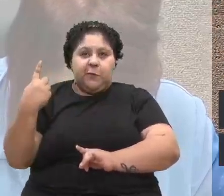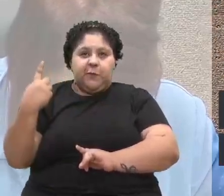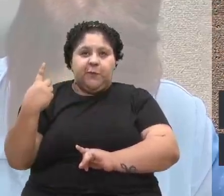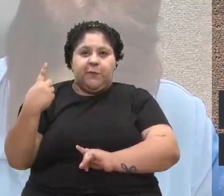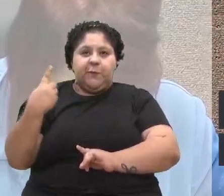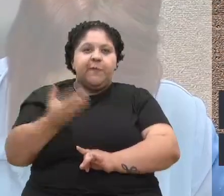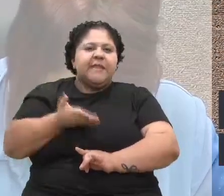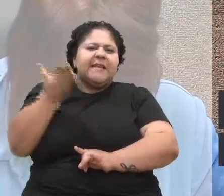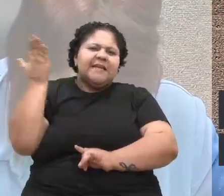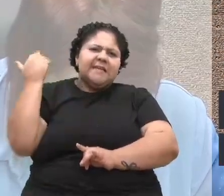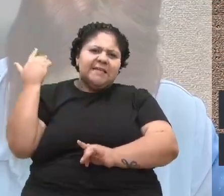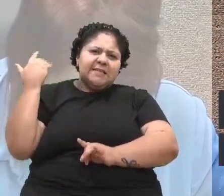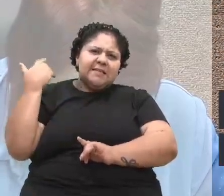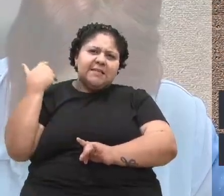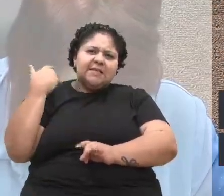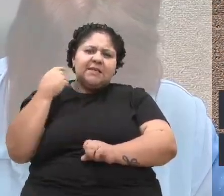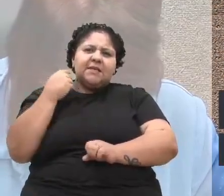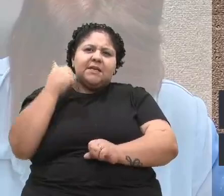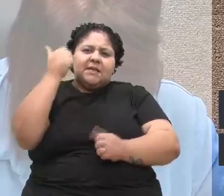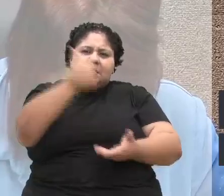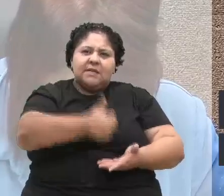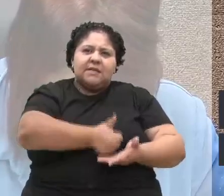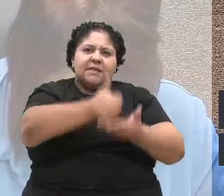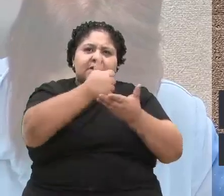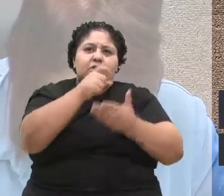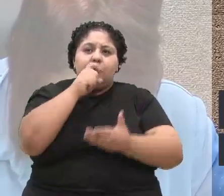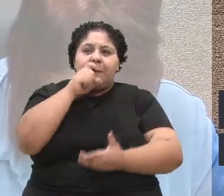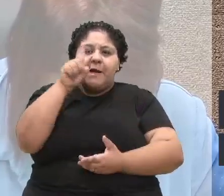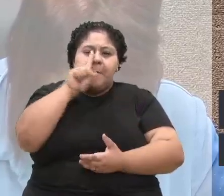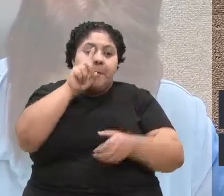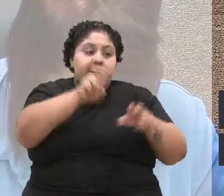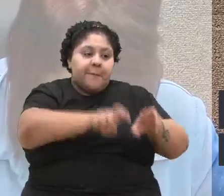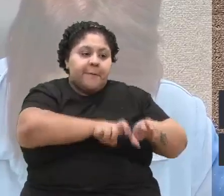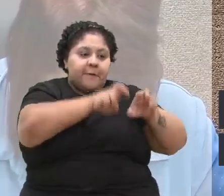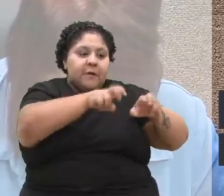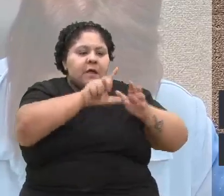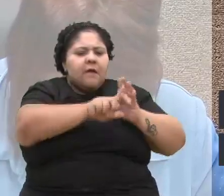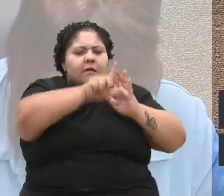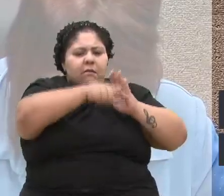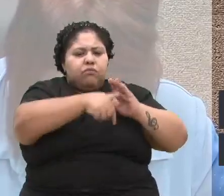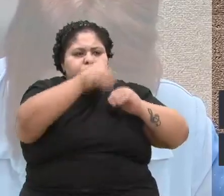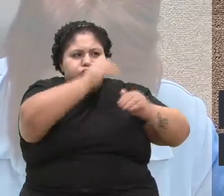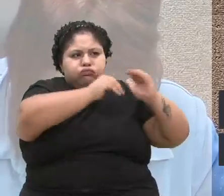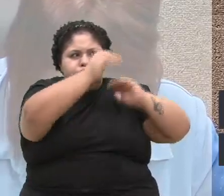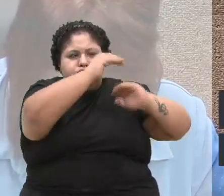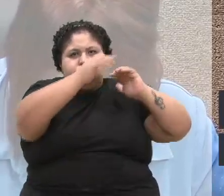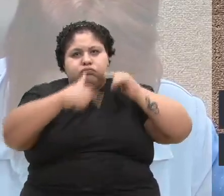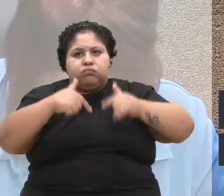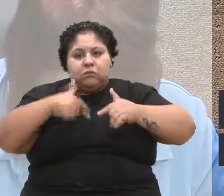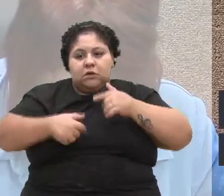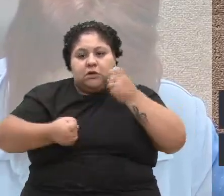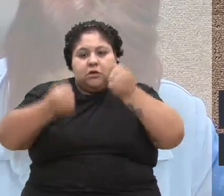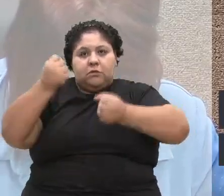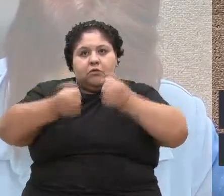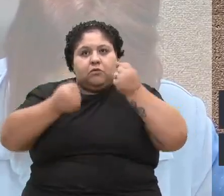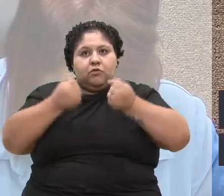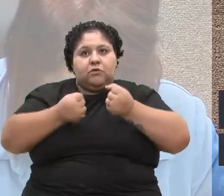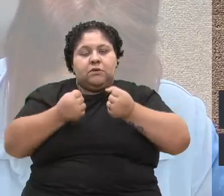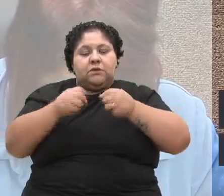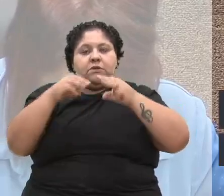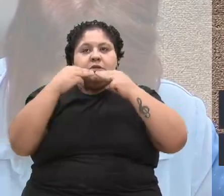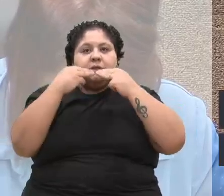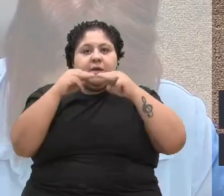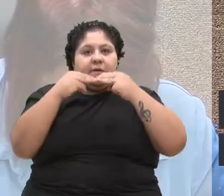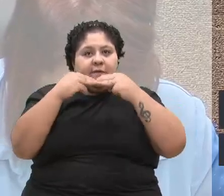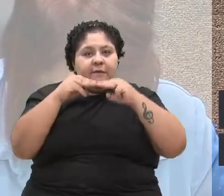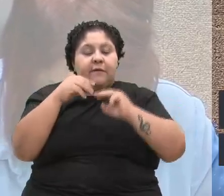Desde pequeno, ele auxiliou seus pais na lavoura e, depois de adulto, trabalhou como motorista de caminhão.